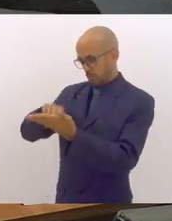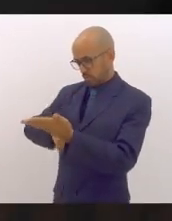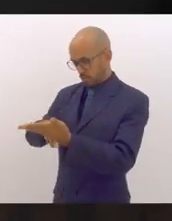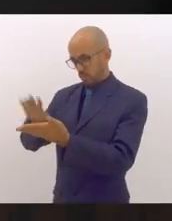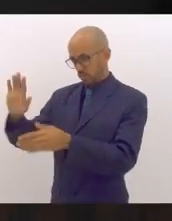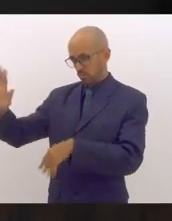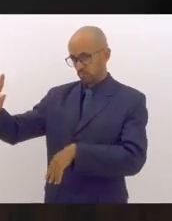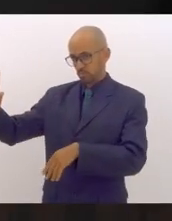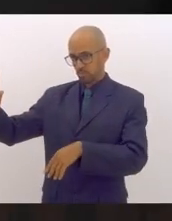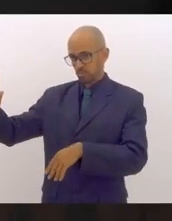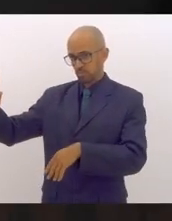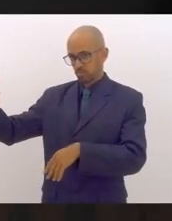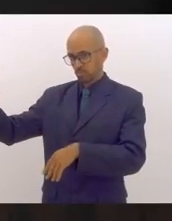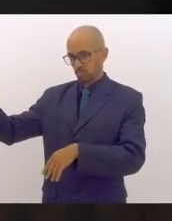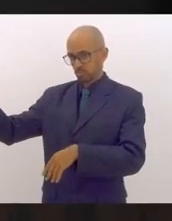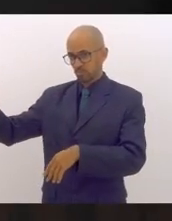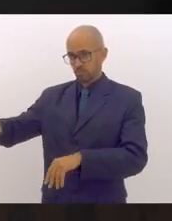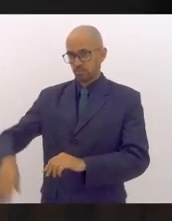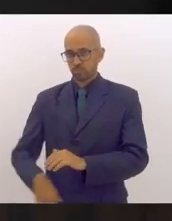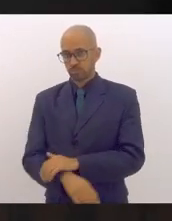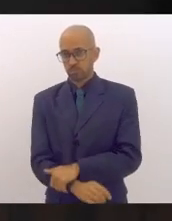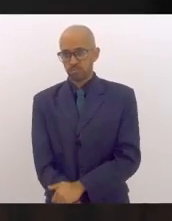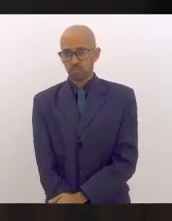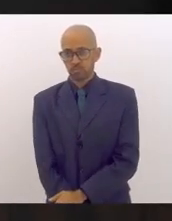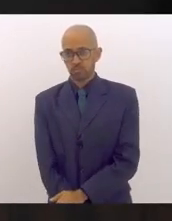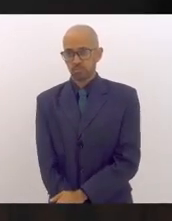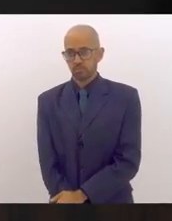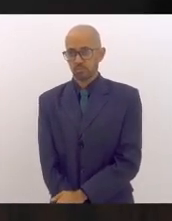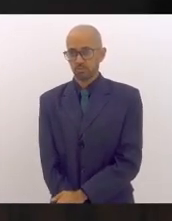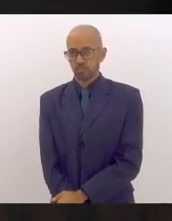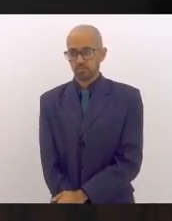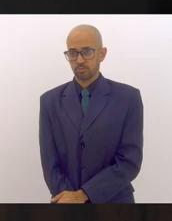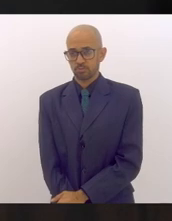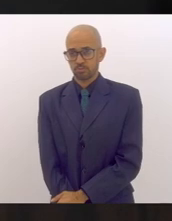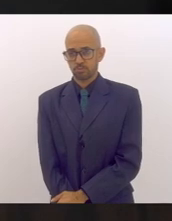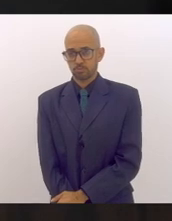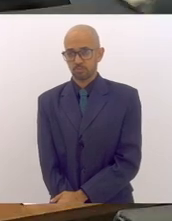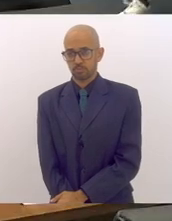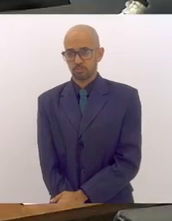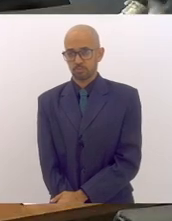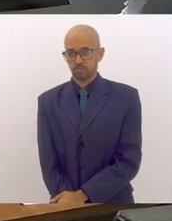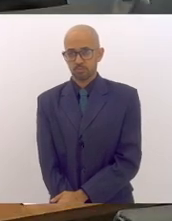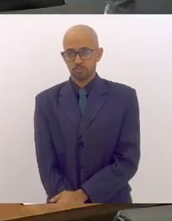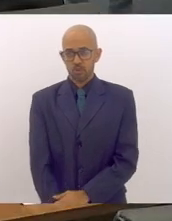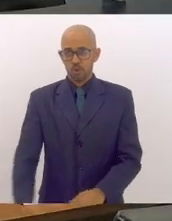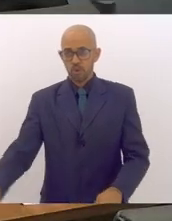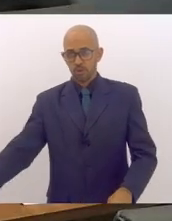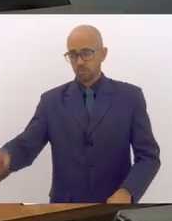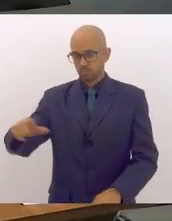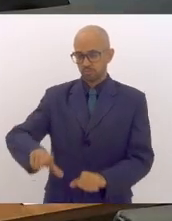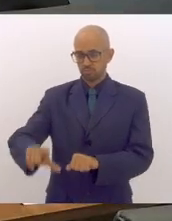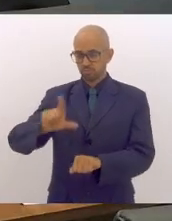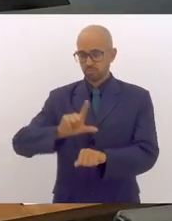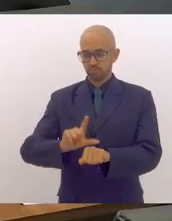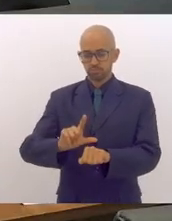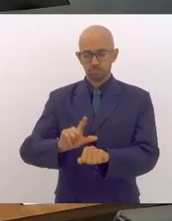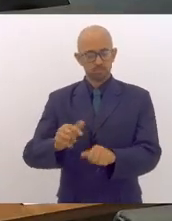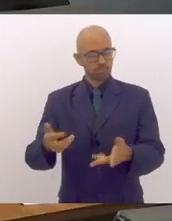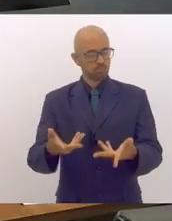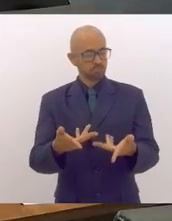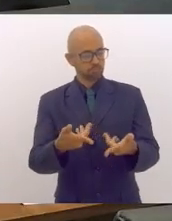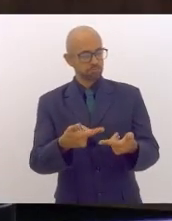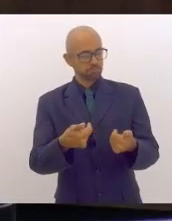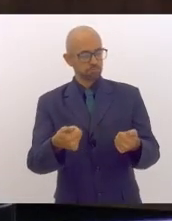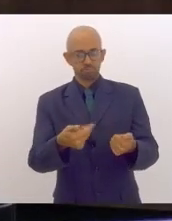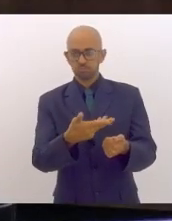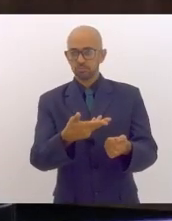Excelência, emplacou todas as emendas. Não, querido. De 1 a 8? Está com prestígio, deputado Luiz Paulo. Não, é que